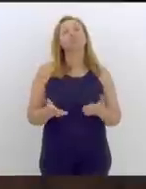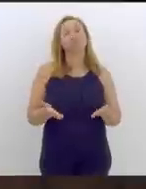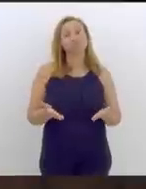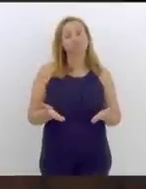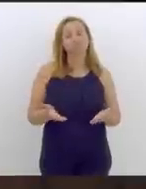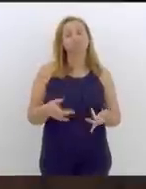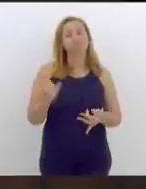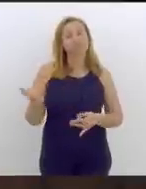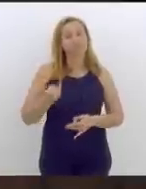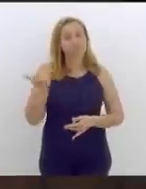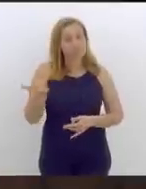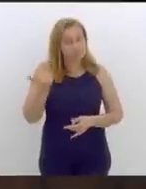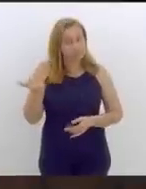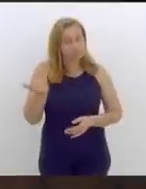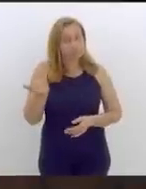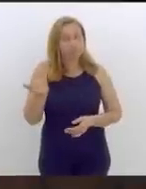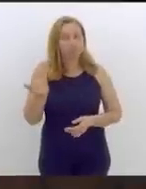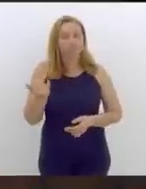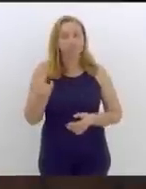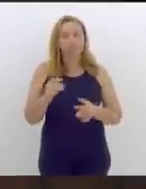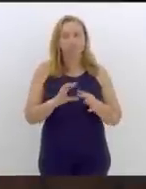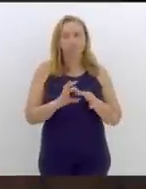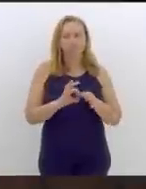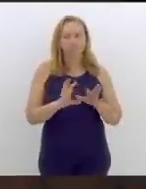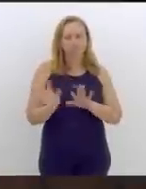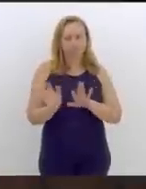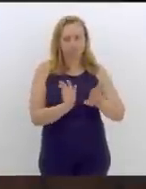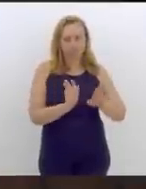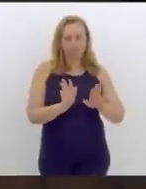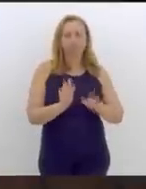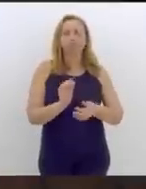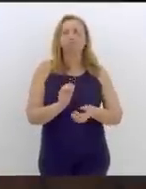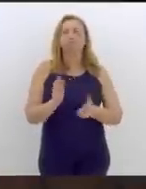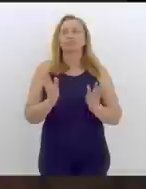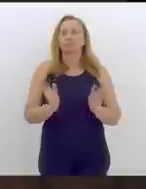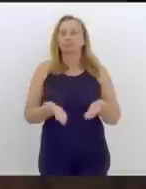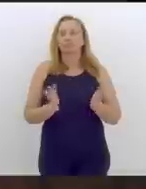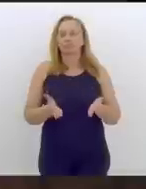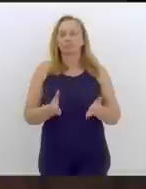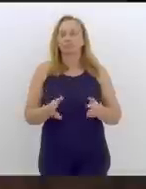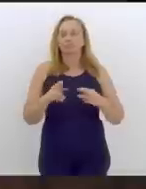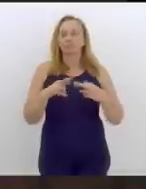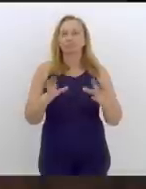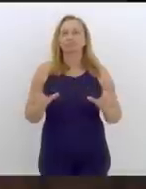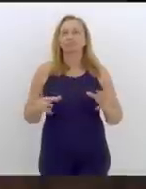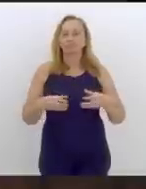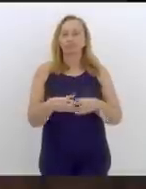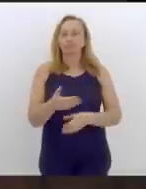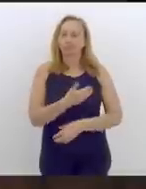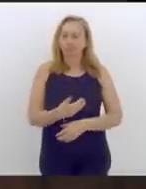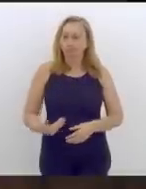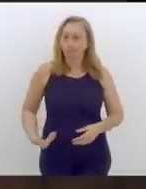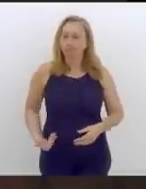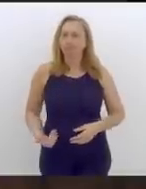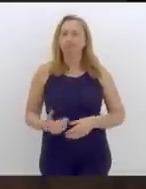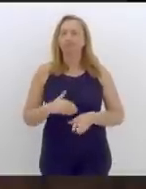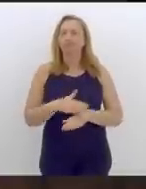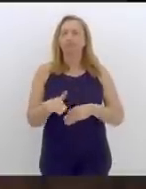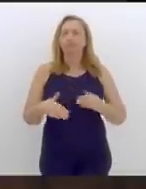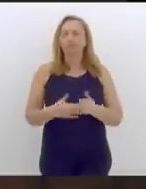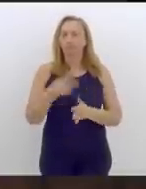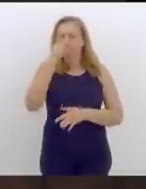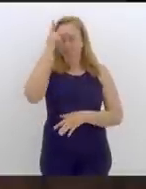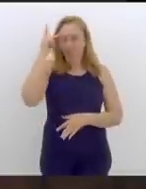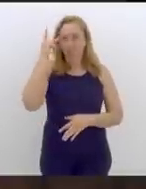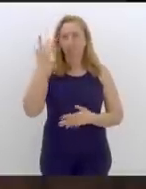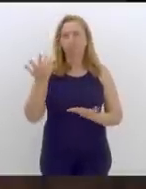a importância vou passar deixa eu passar aqui para mesa a importância hoje das audiências públicas a importância hoje de todas as pessoas porque